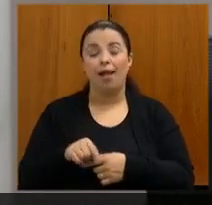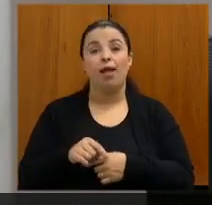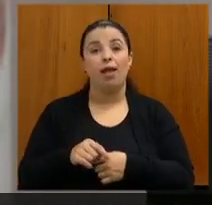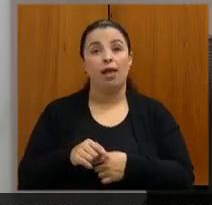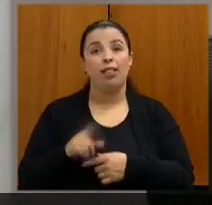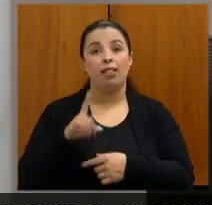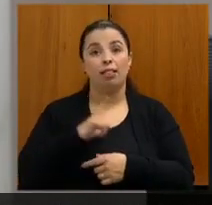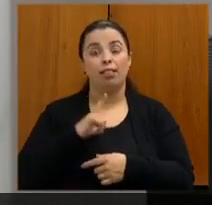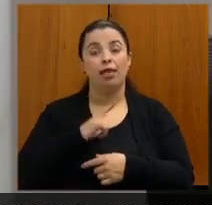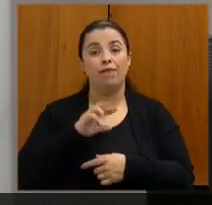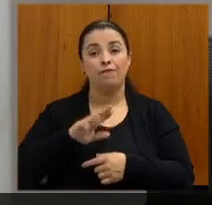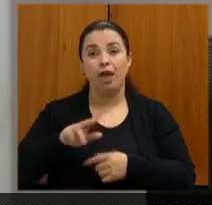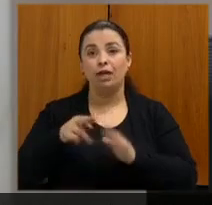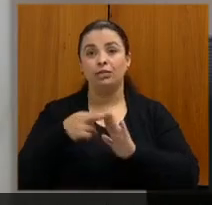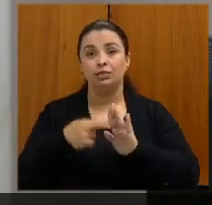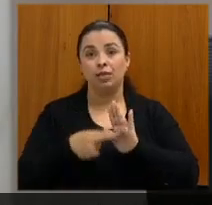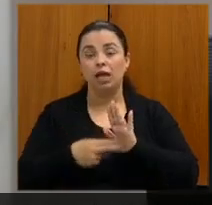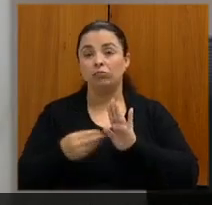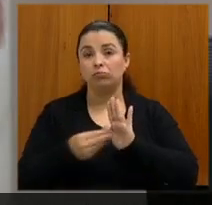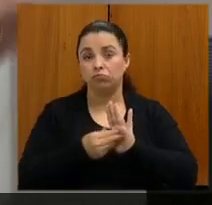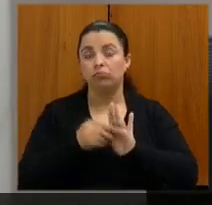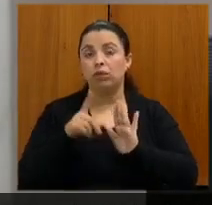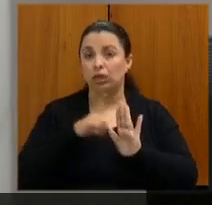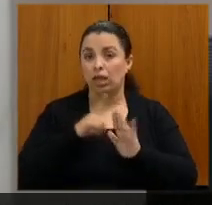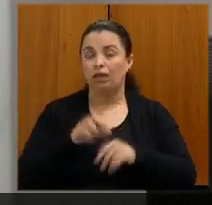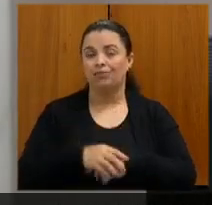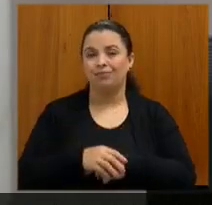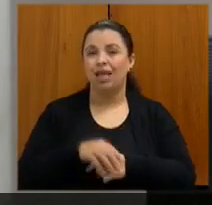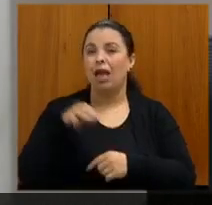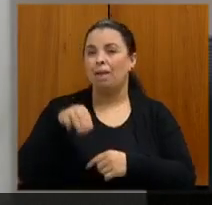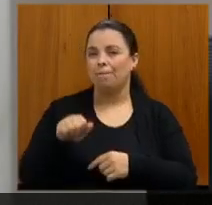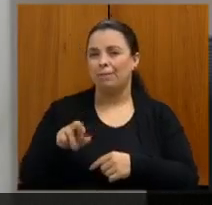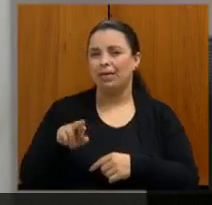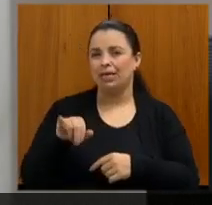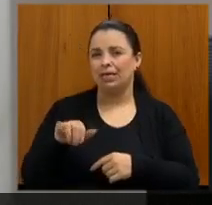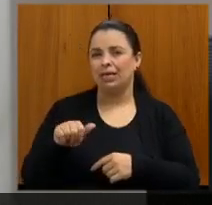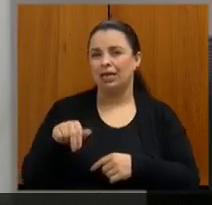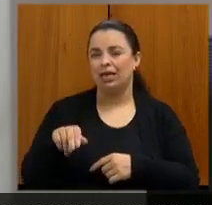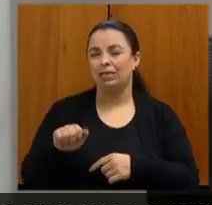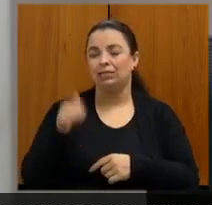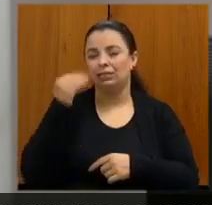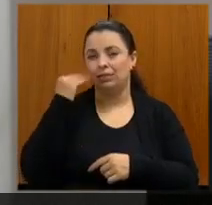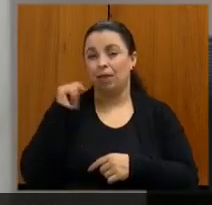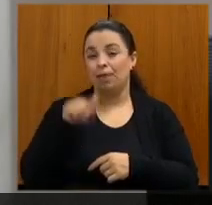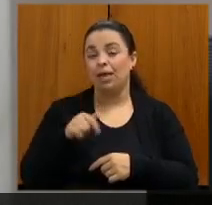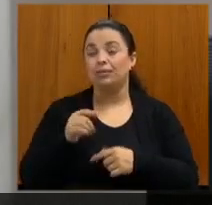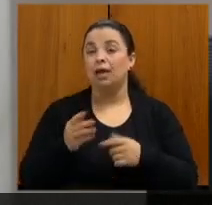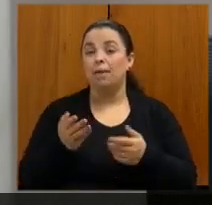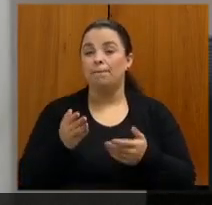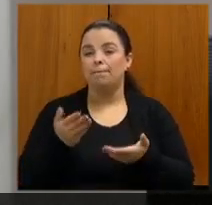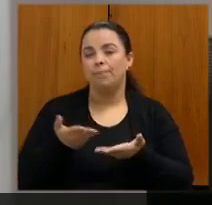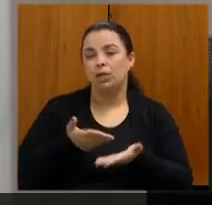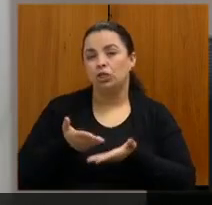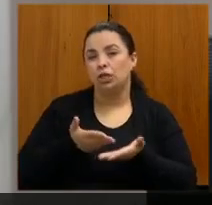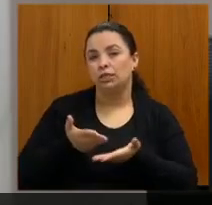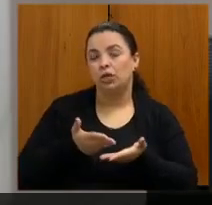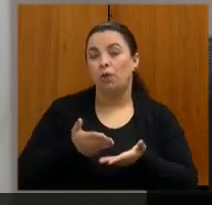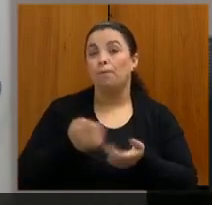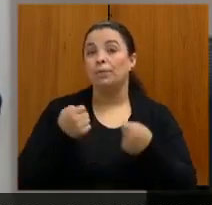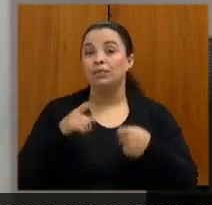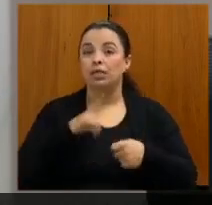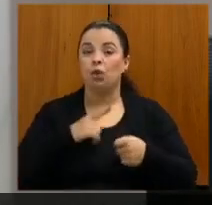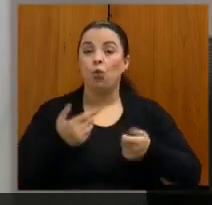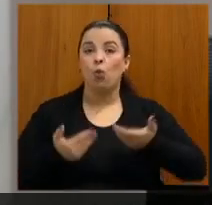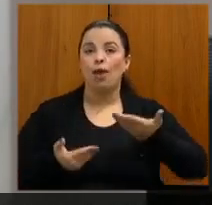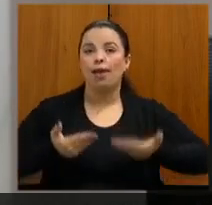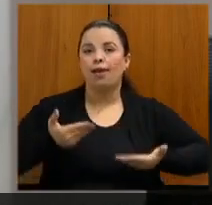normativas mas a mediação como Ariane muito bem sabe prever um equilíbrio entre as partes prevê um equilíbrio entre as partes